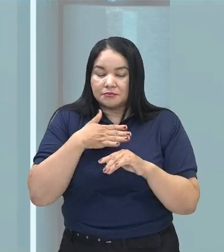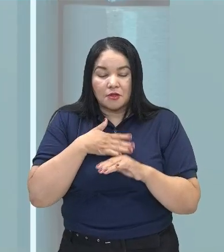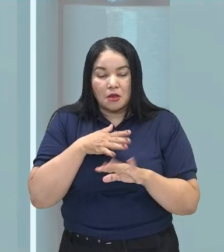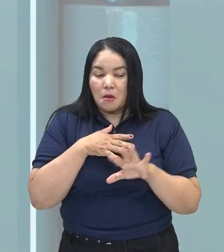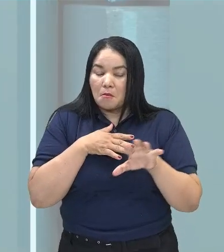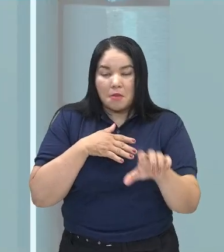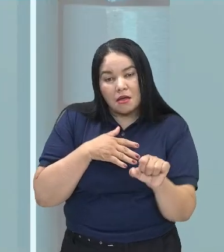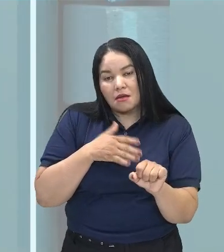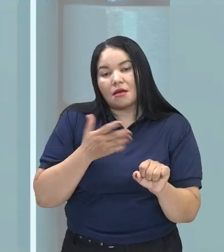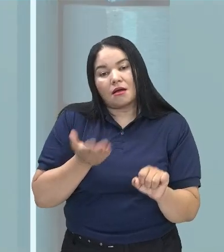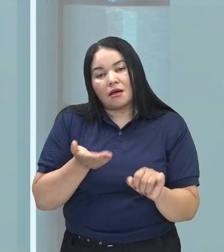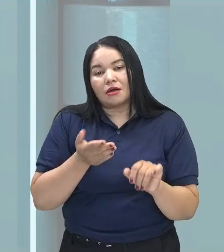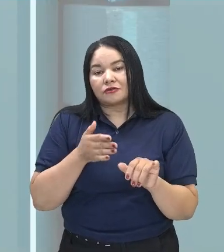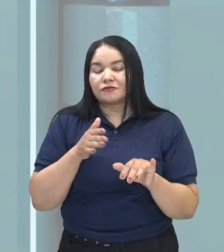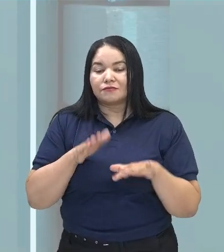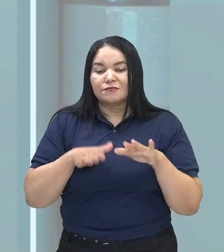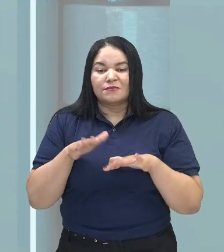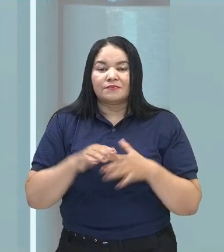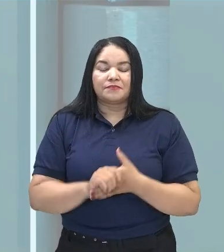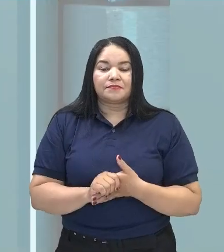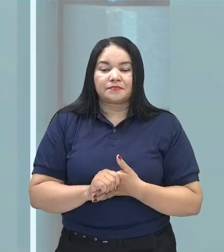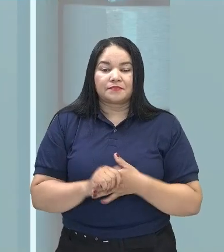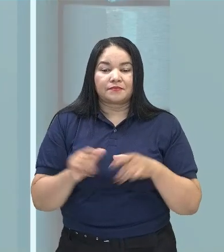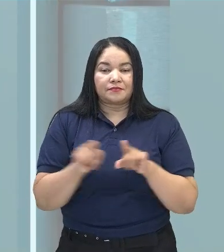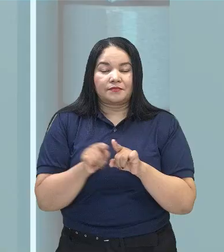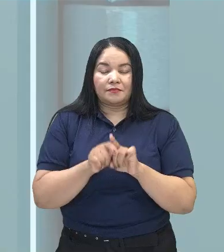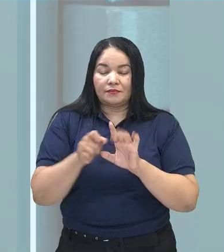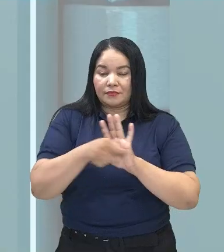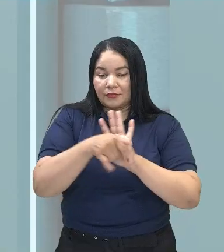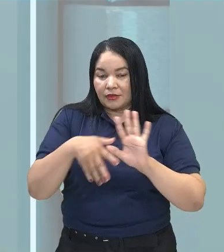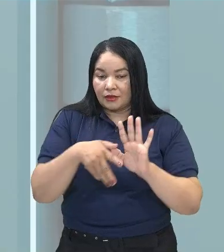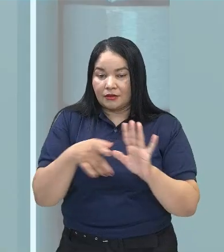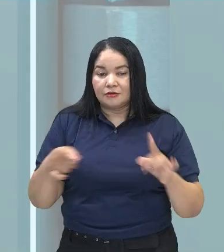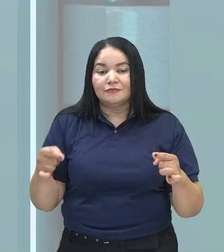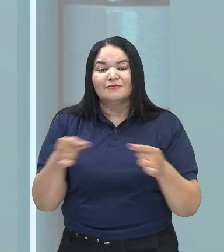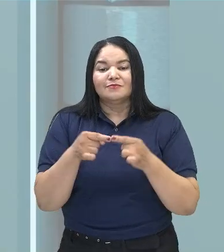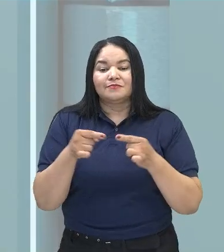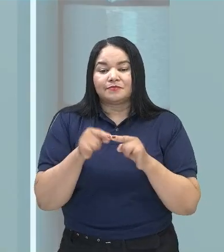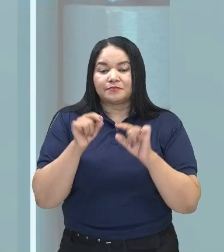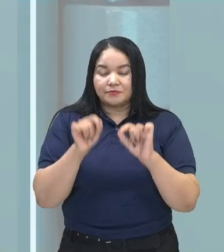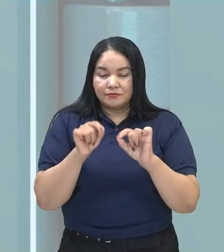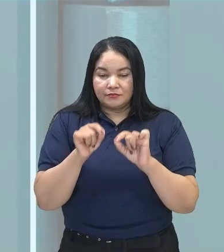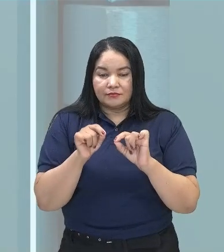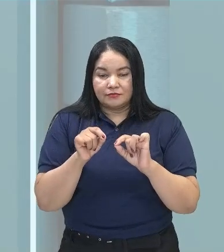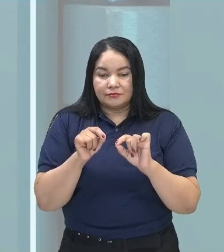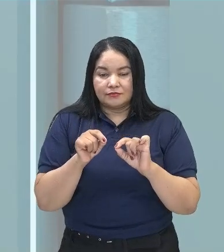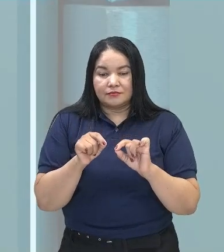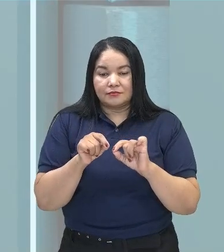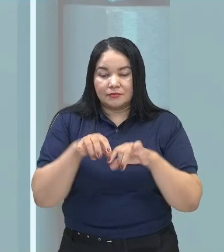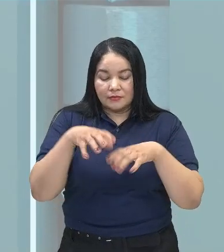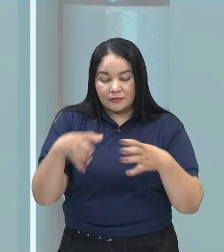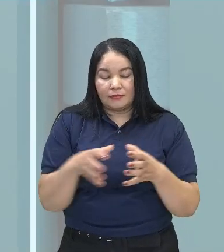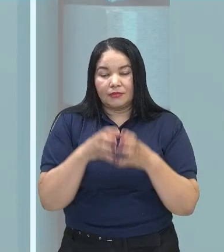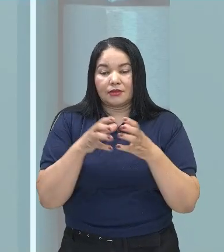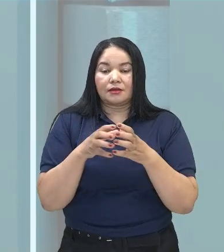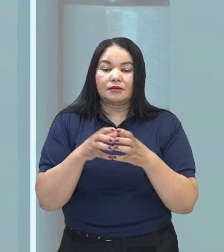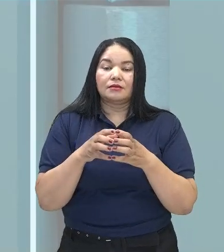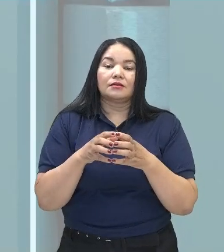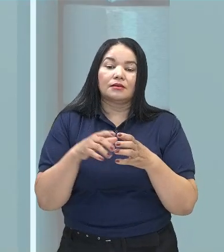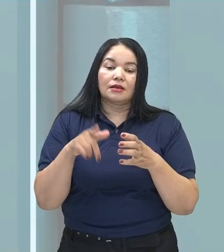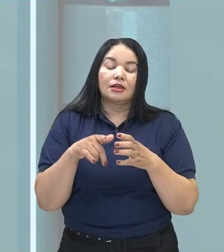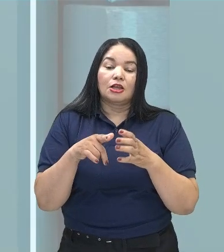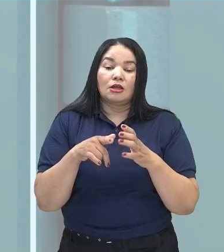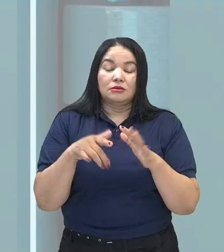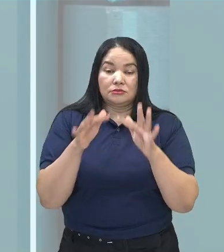Então, todas essas figuras de linguagem, elas fazem parte, né, da semântica, porque elas